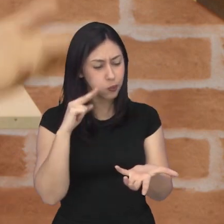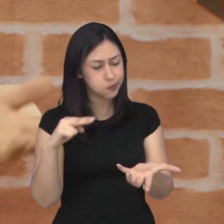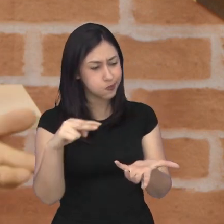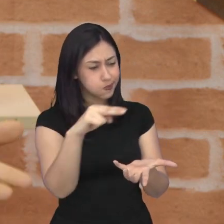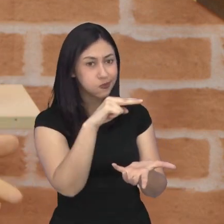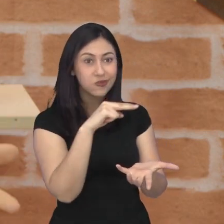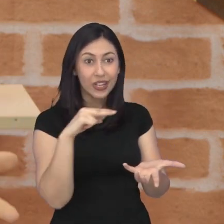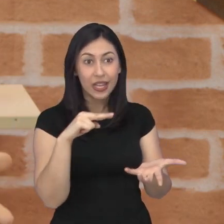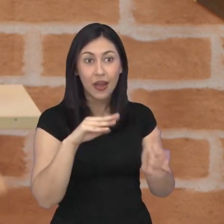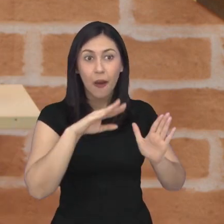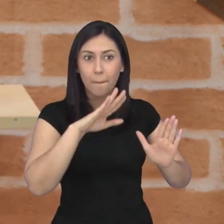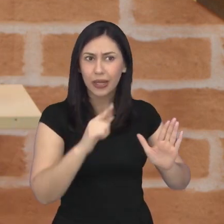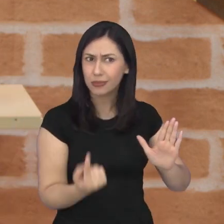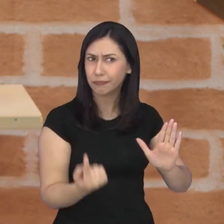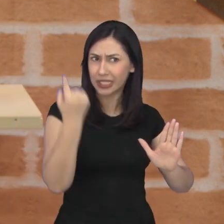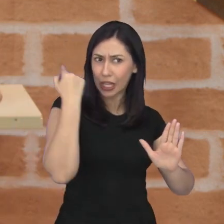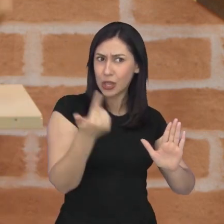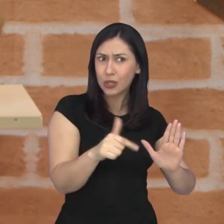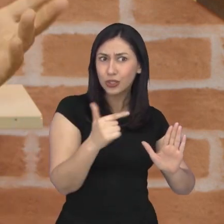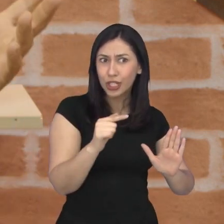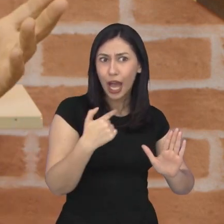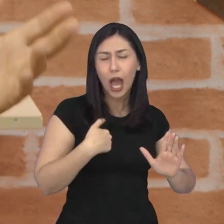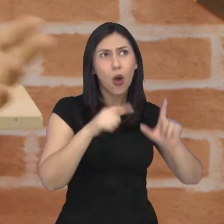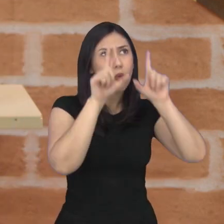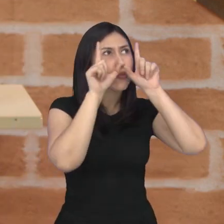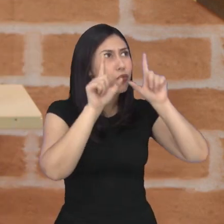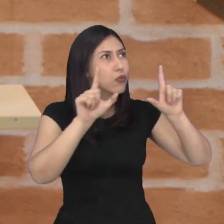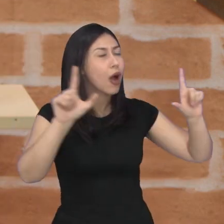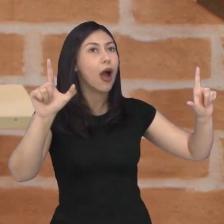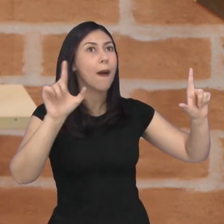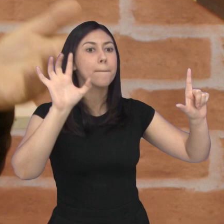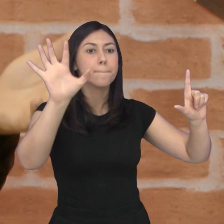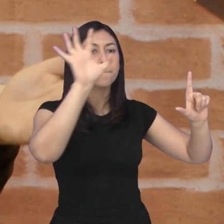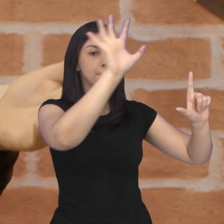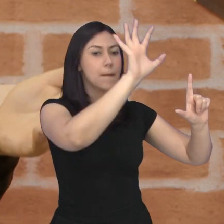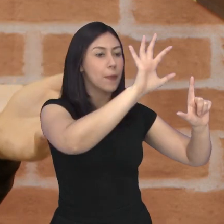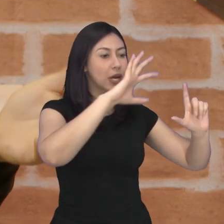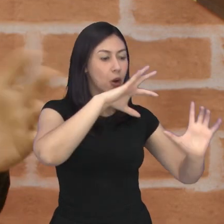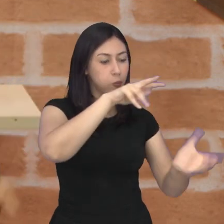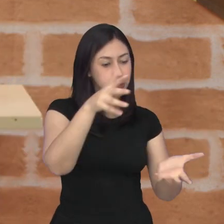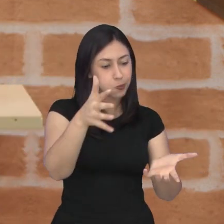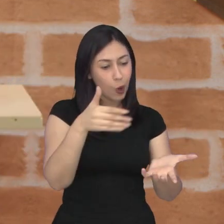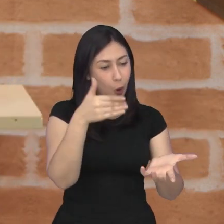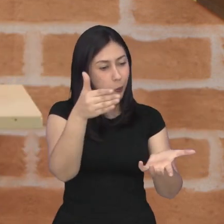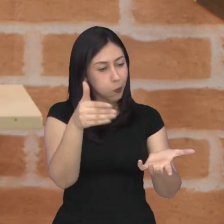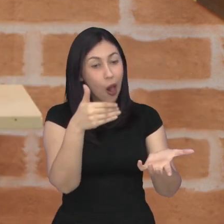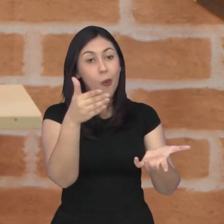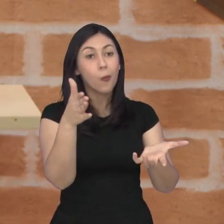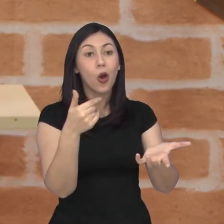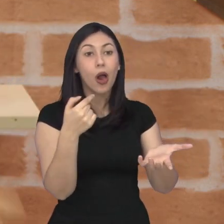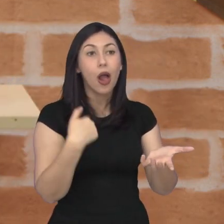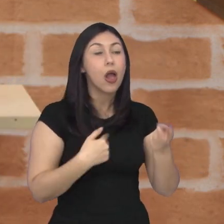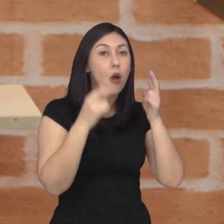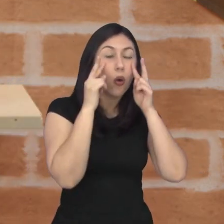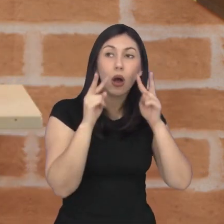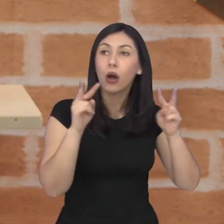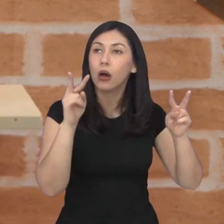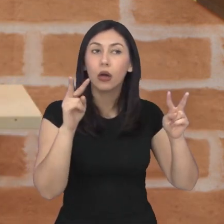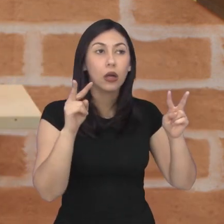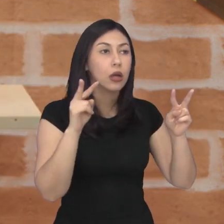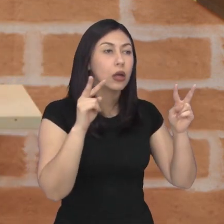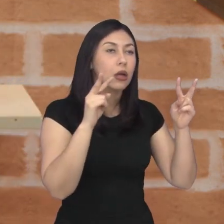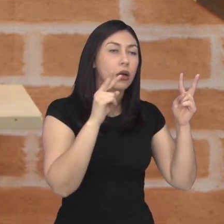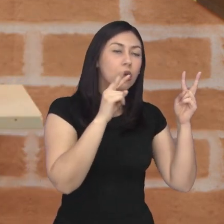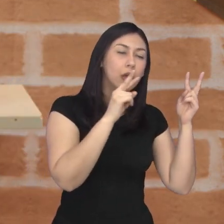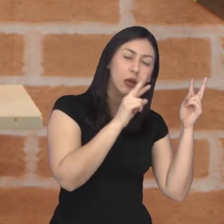vez que eu vi um globo, assim, na parede, com um mapa, tem mais de 200 países, os 7 continentes, e eu cochilei na sala de